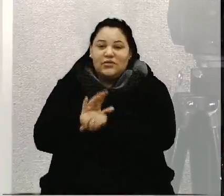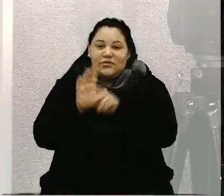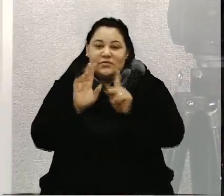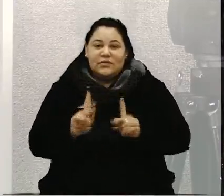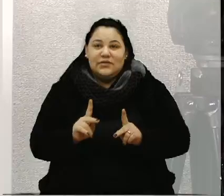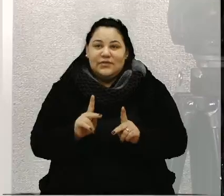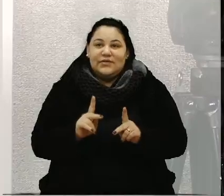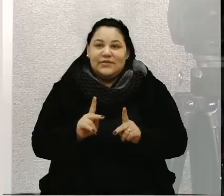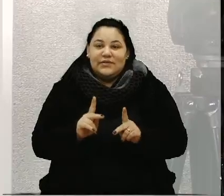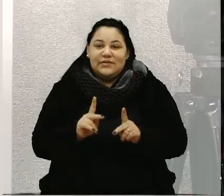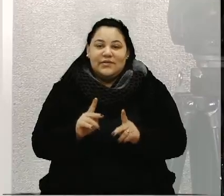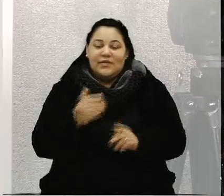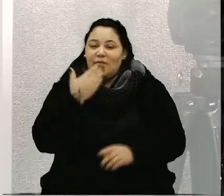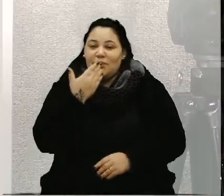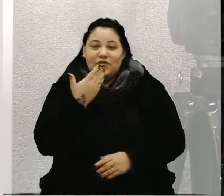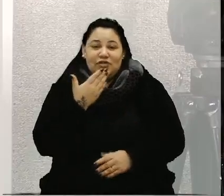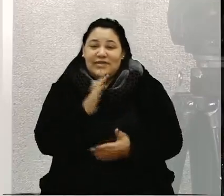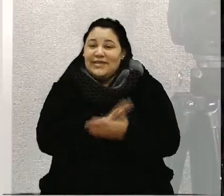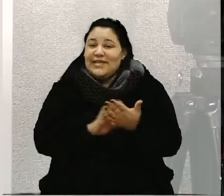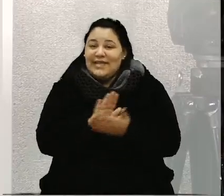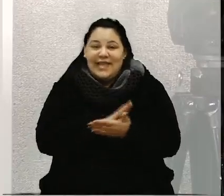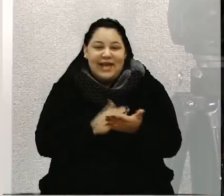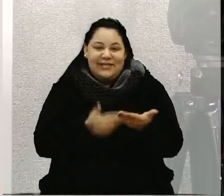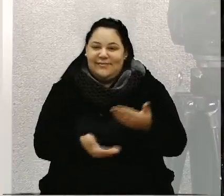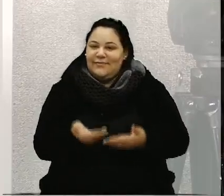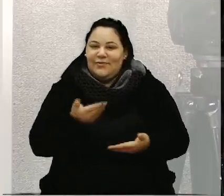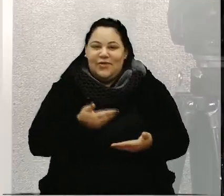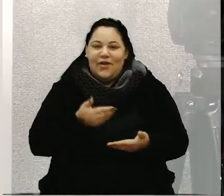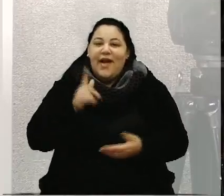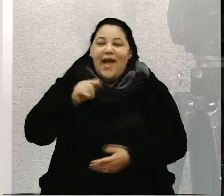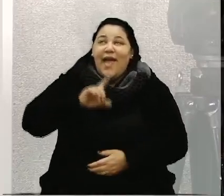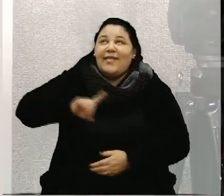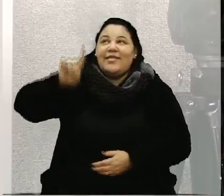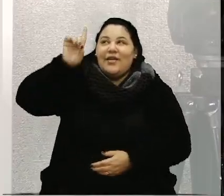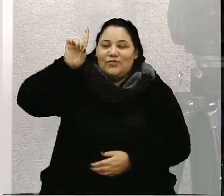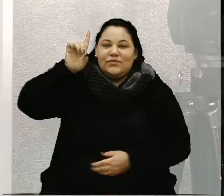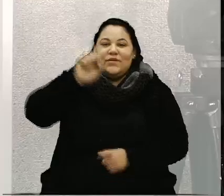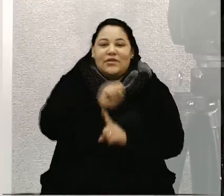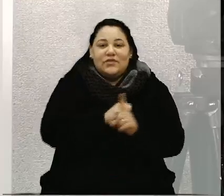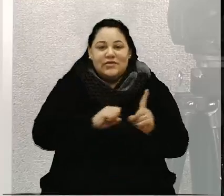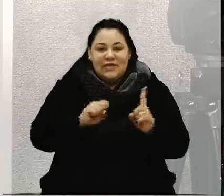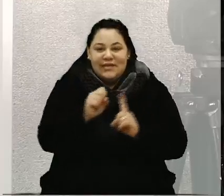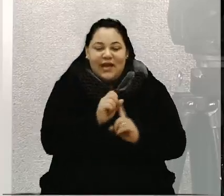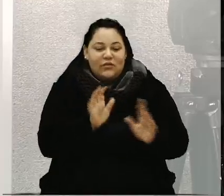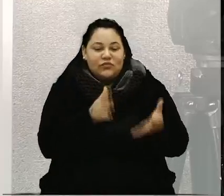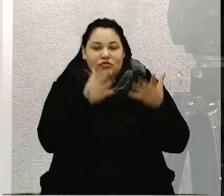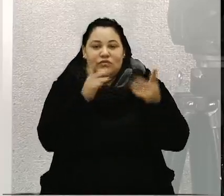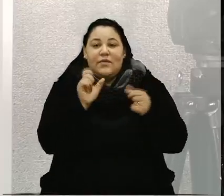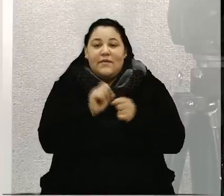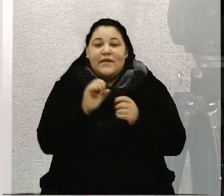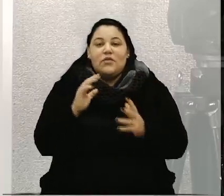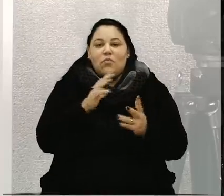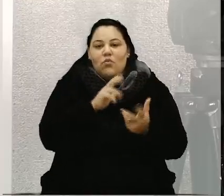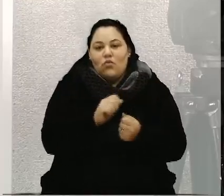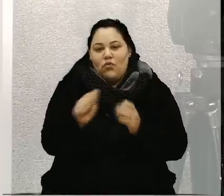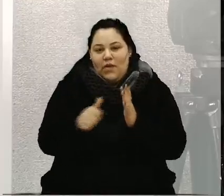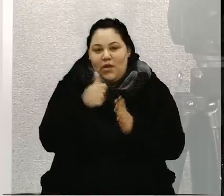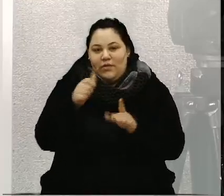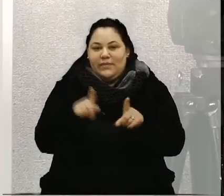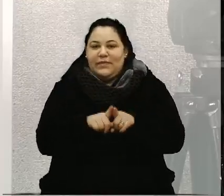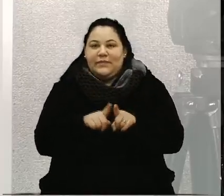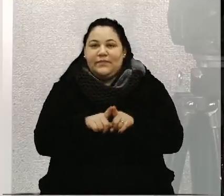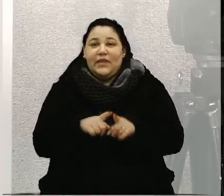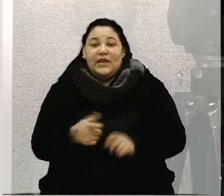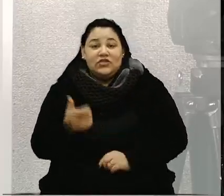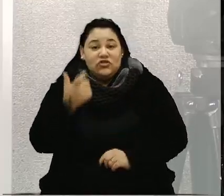pedir nada em troca. Isso é Deus, a sociedade se movendo para fazer o mundo melhor. A gente vê